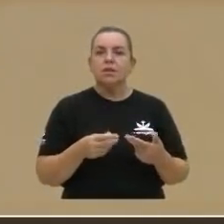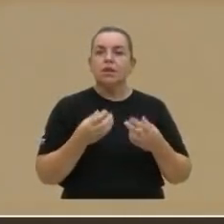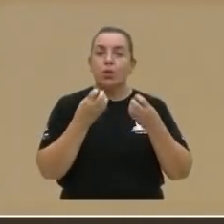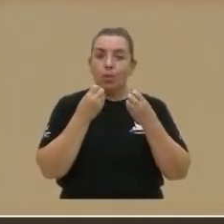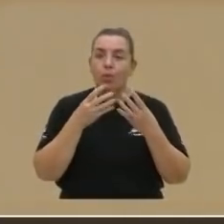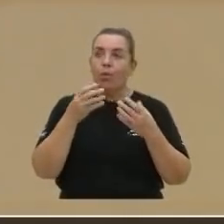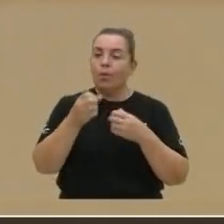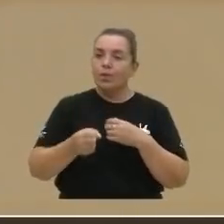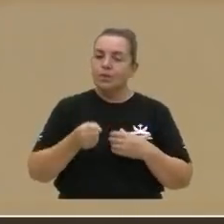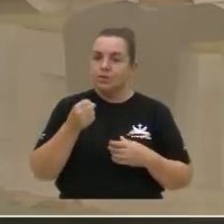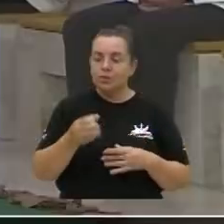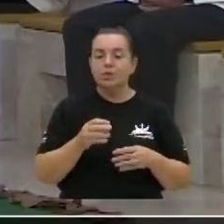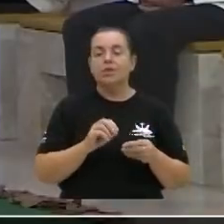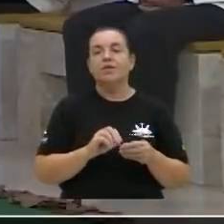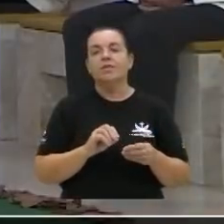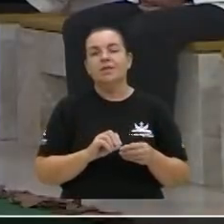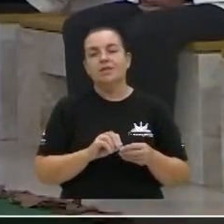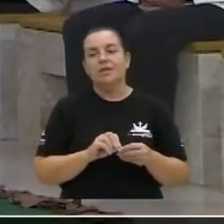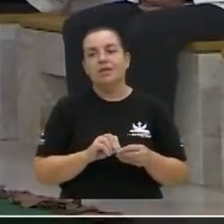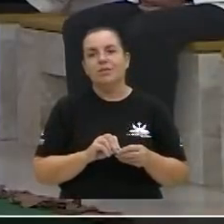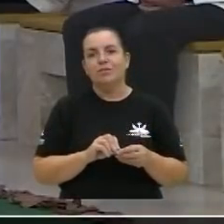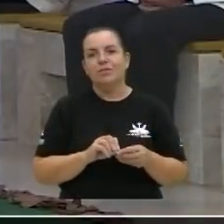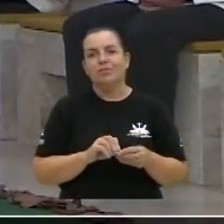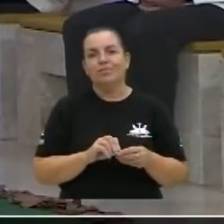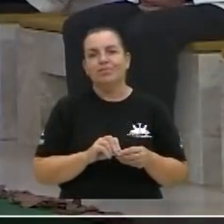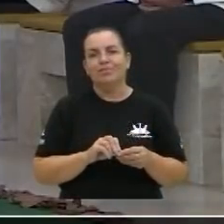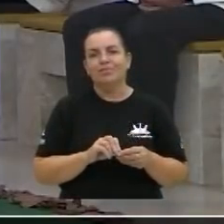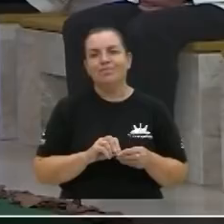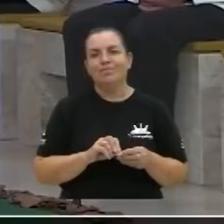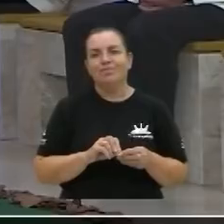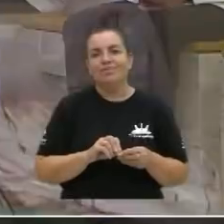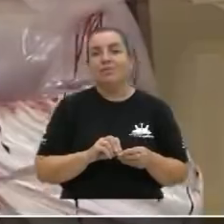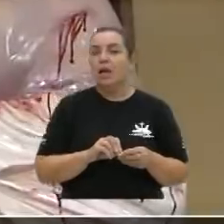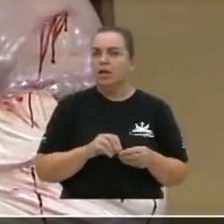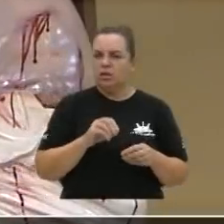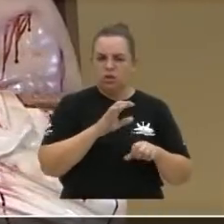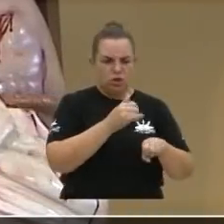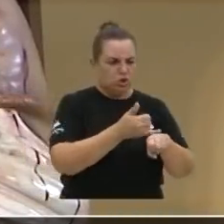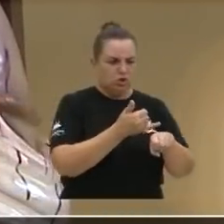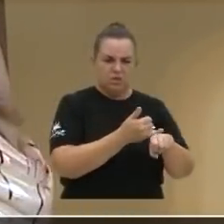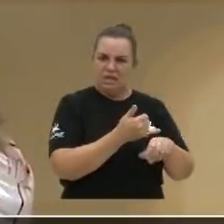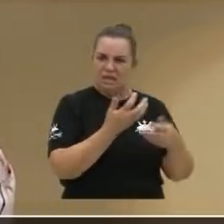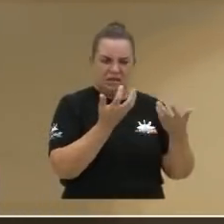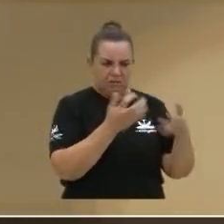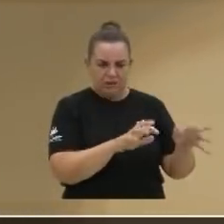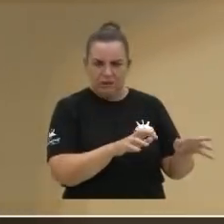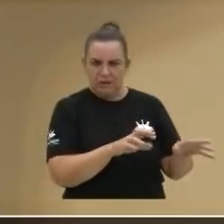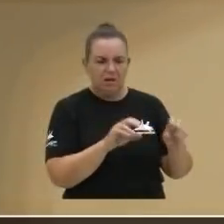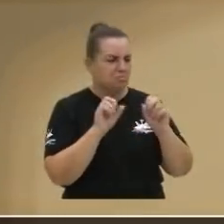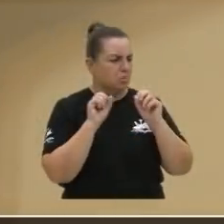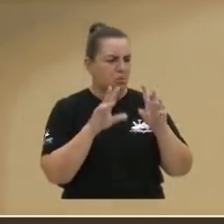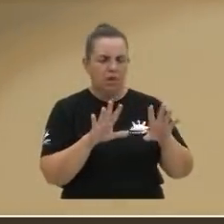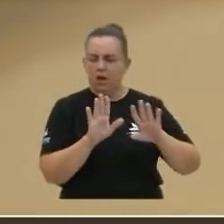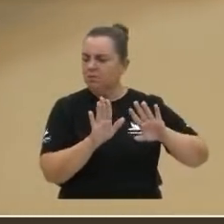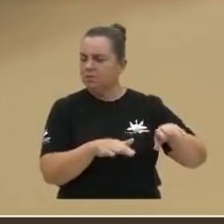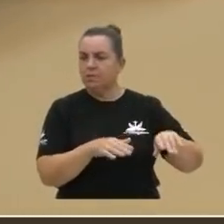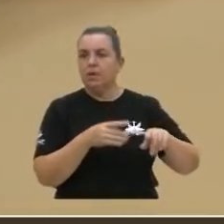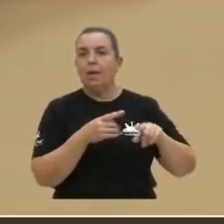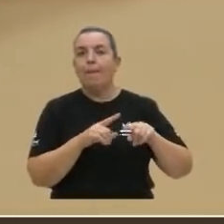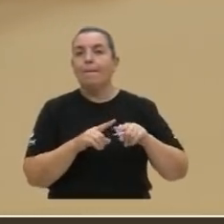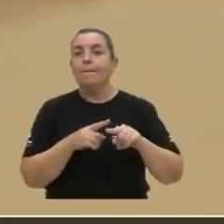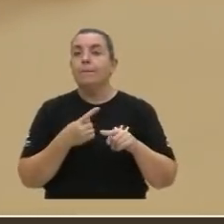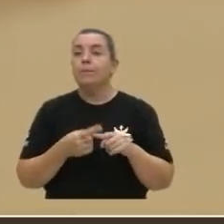terras estranhas, uma ação que Jerusalém não estava muito de acordo, porque era um